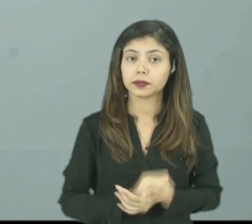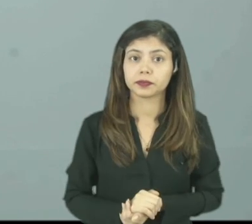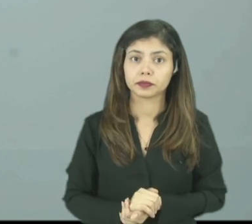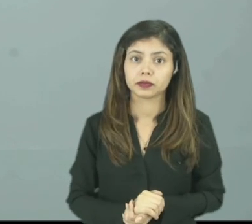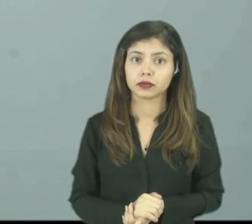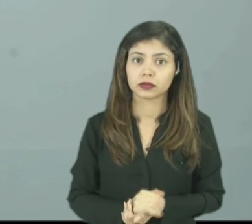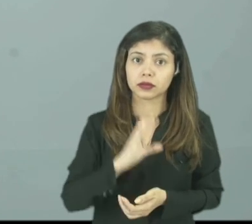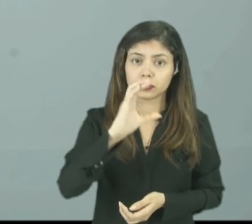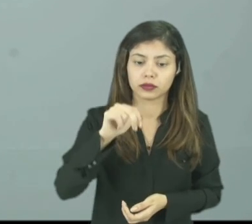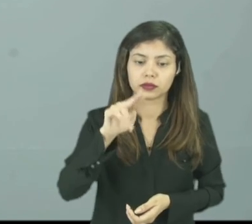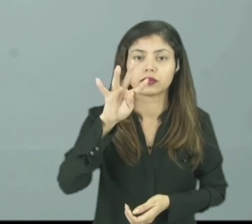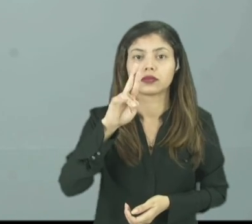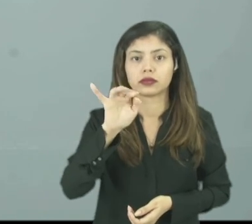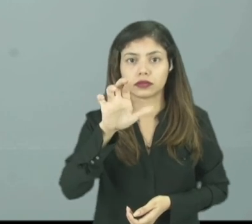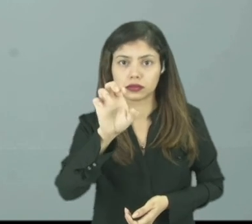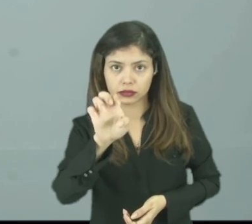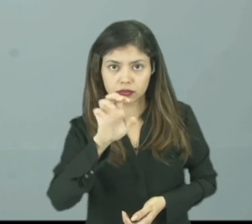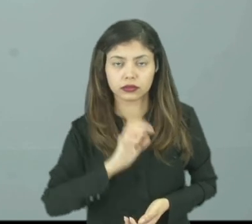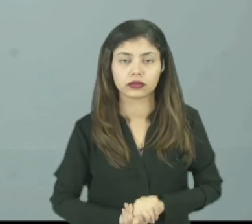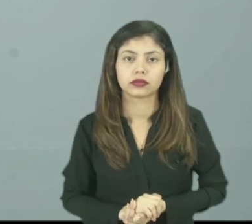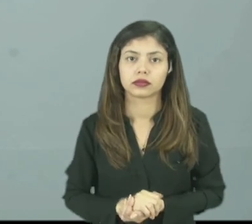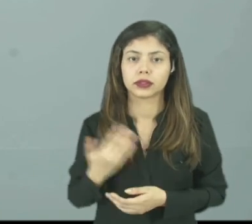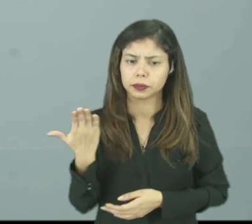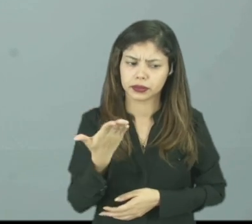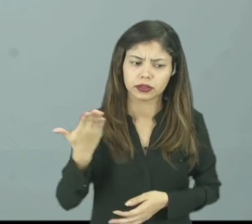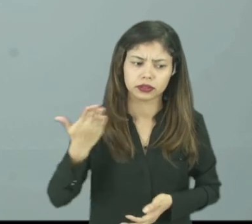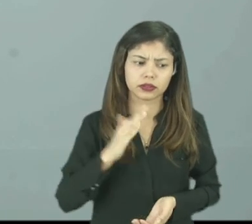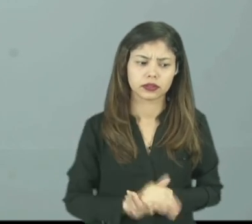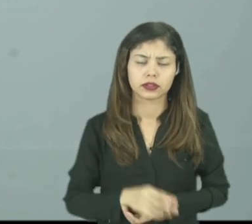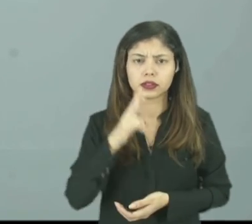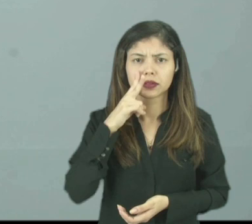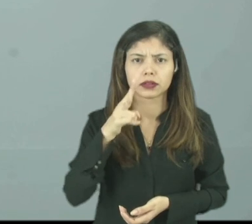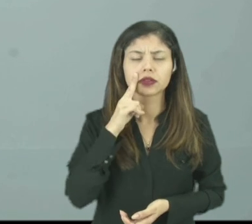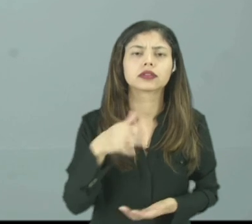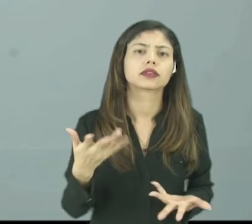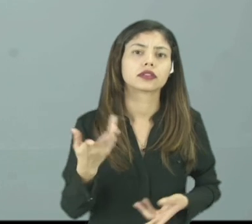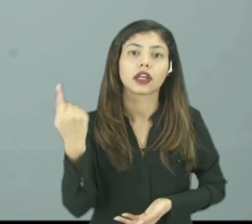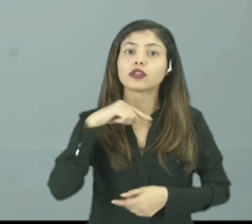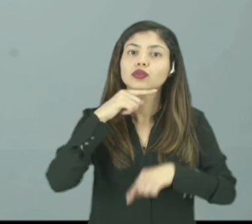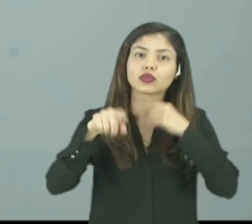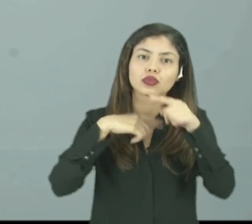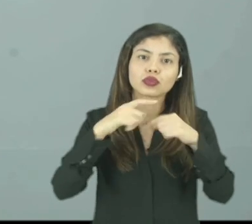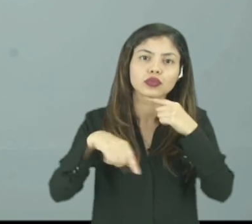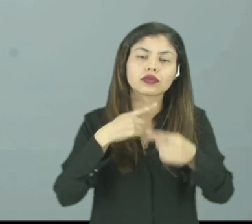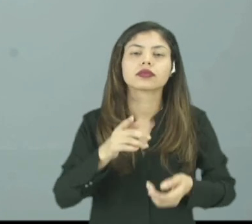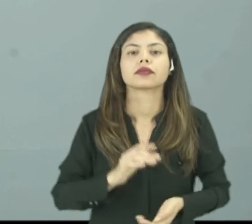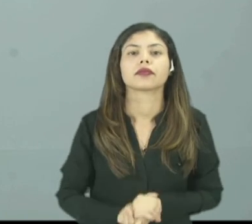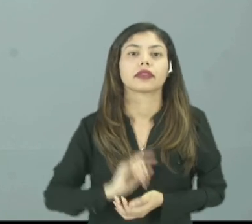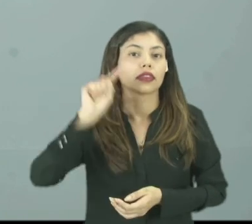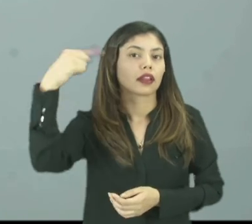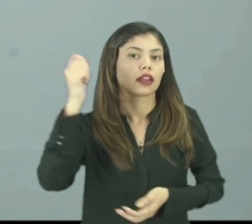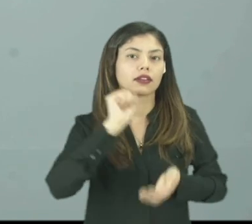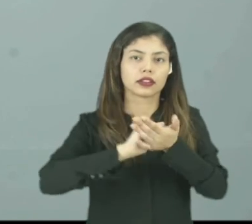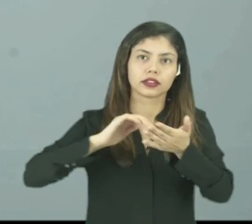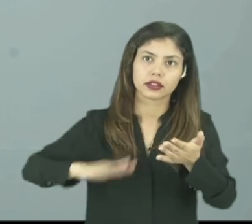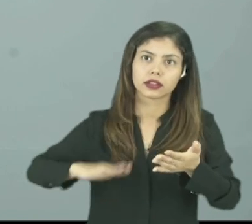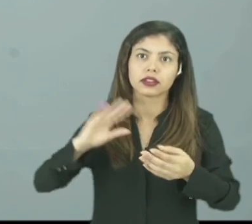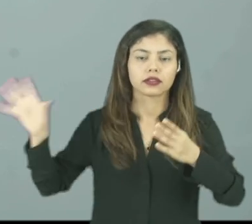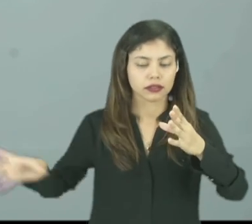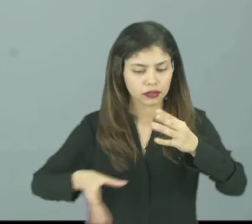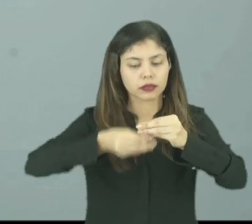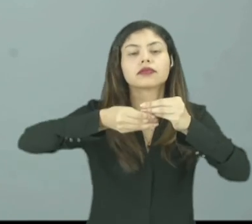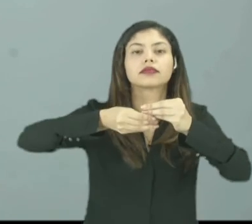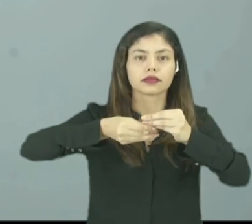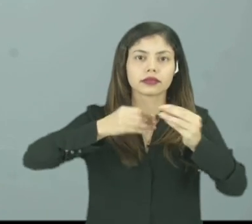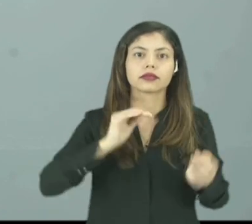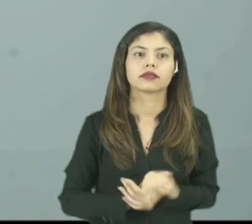constante. É básico, né? E aí vocês tirem suas dúvidas lá com as atividades